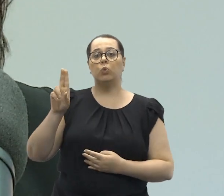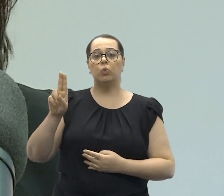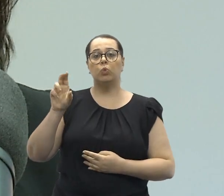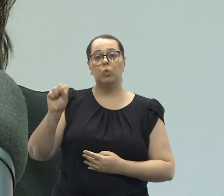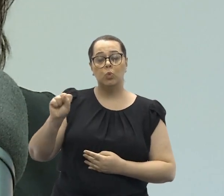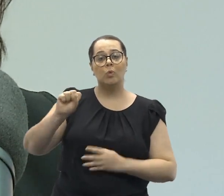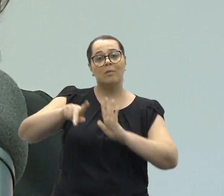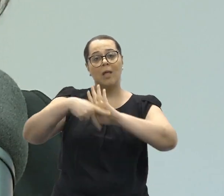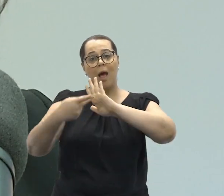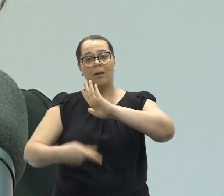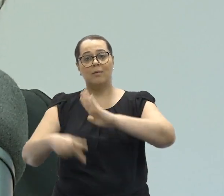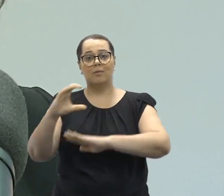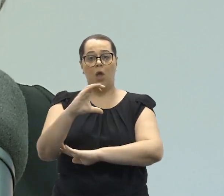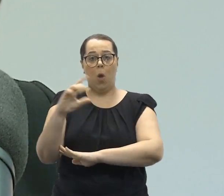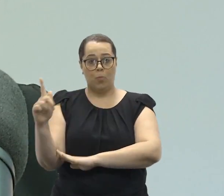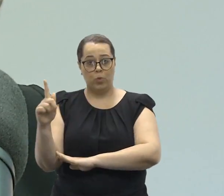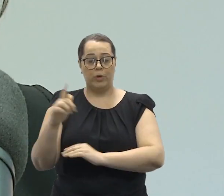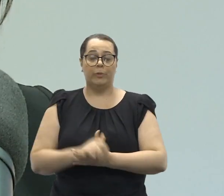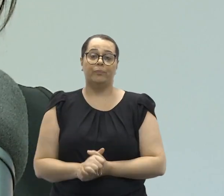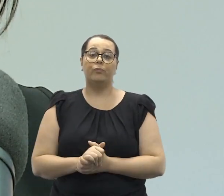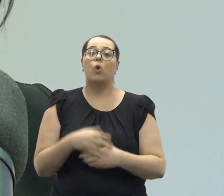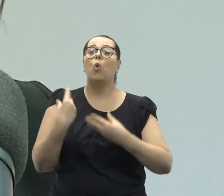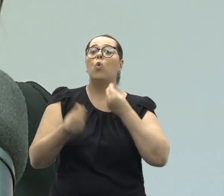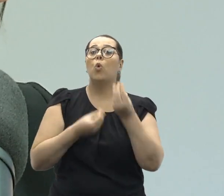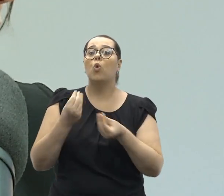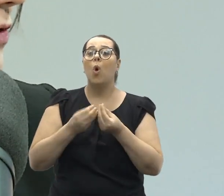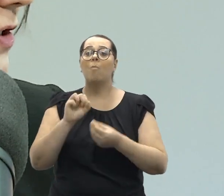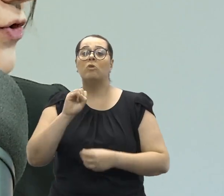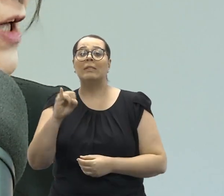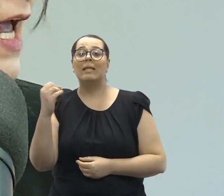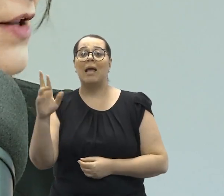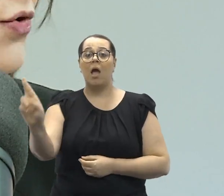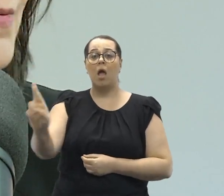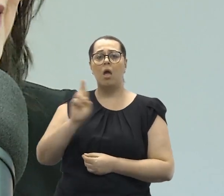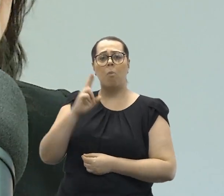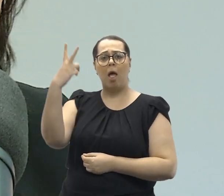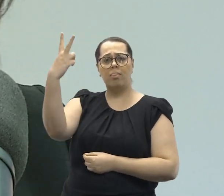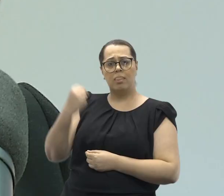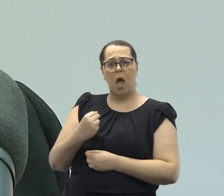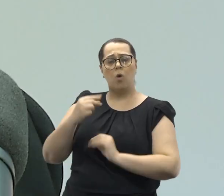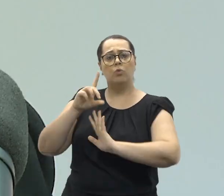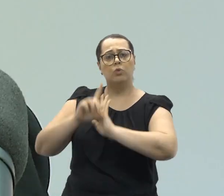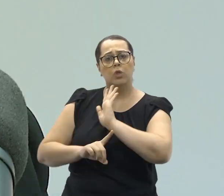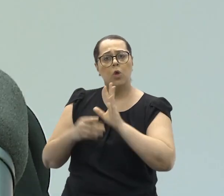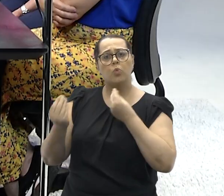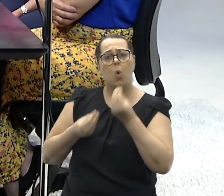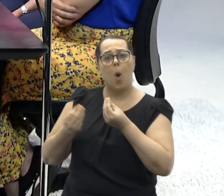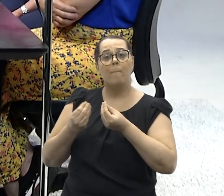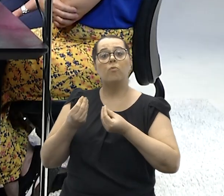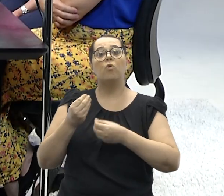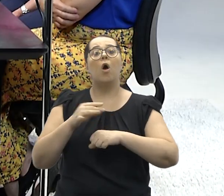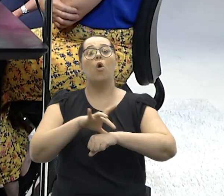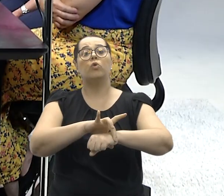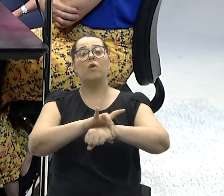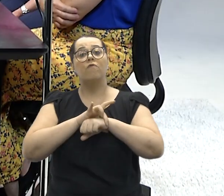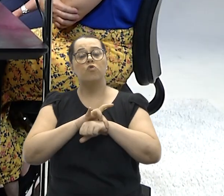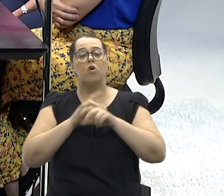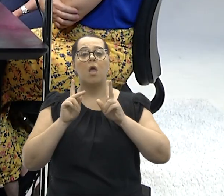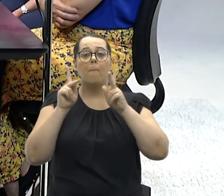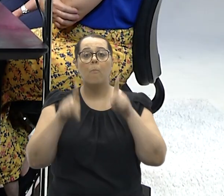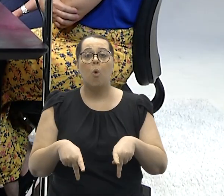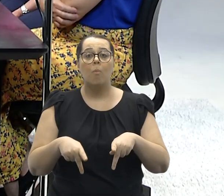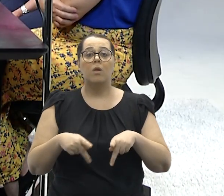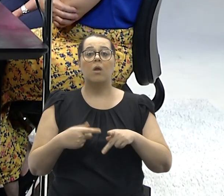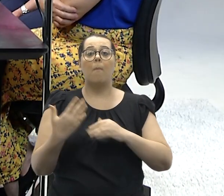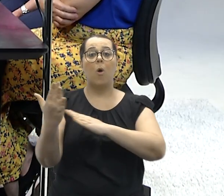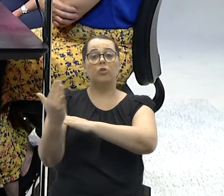e como é que a gente pode, diante de uma negativa do seu direito, como é que a Defensoria Pública tem atuado e